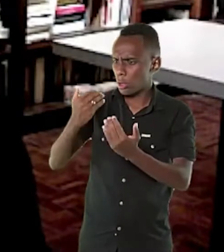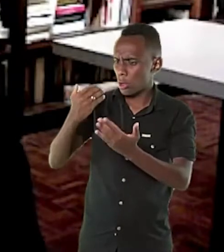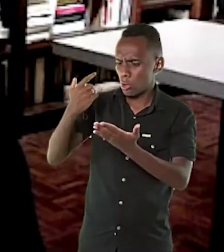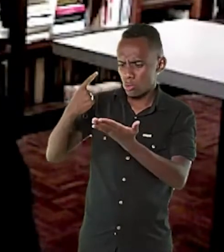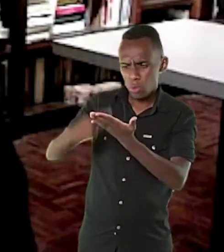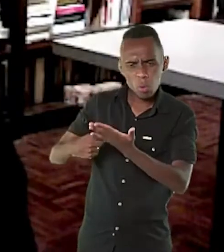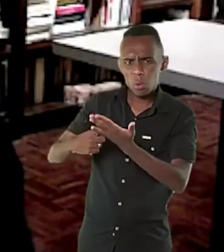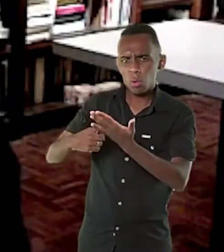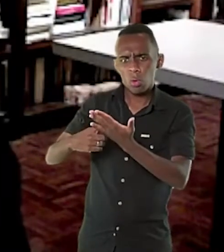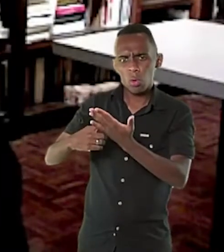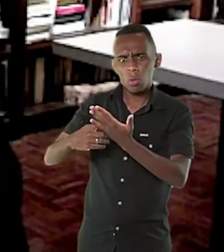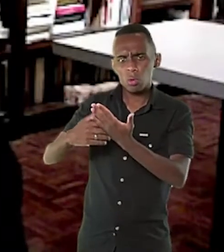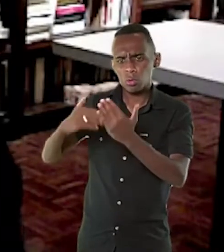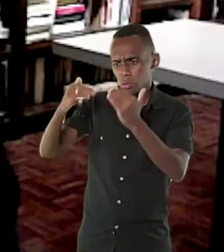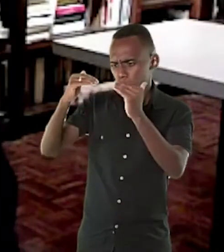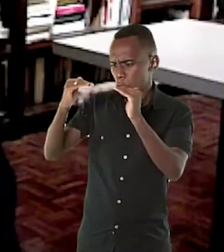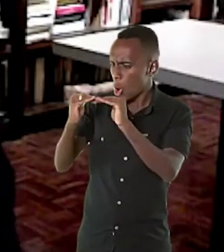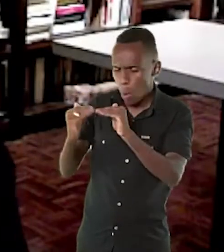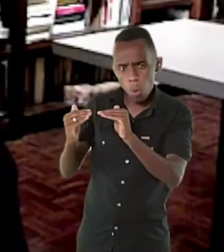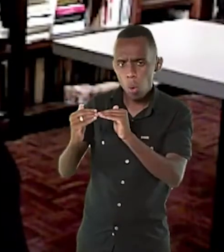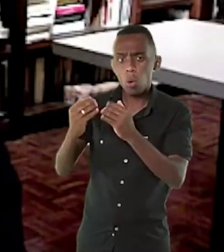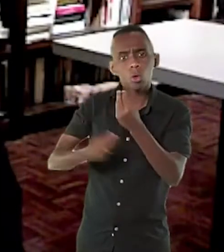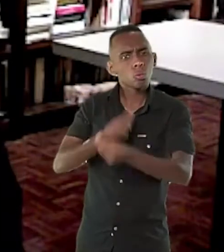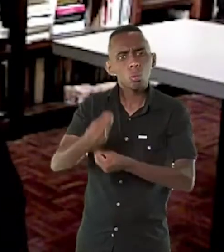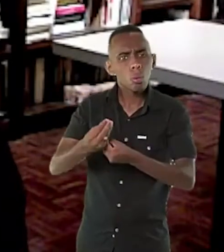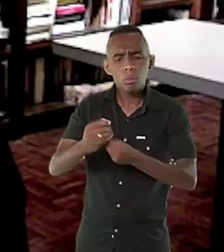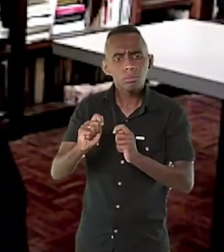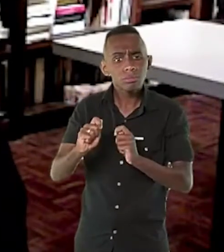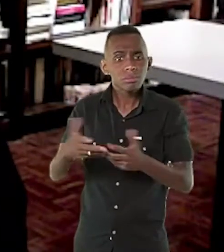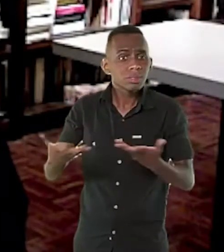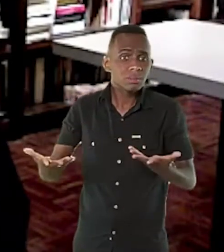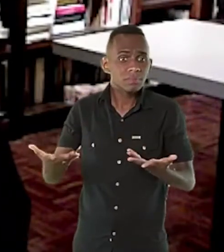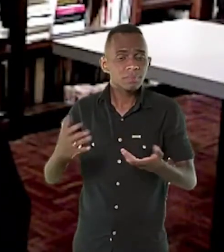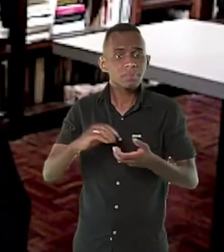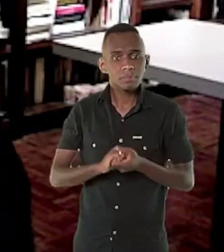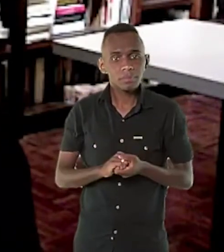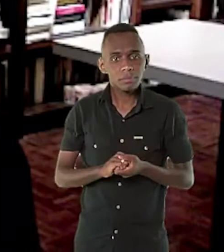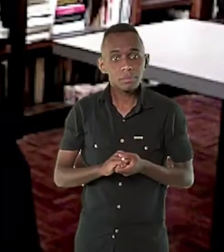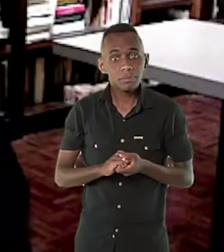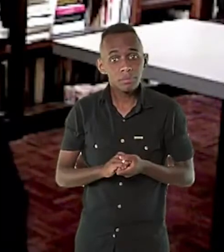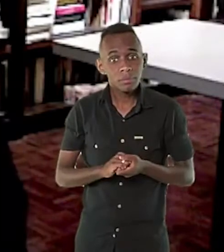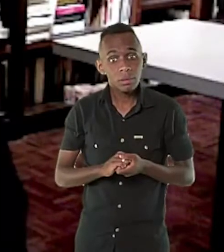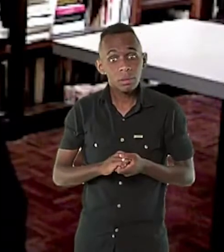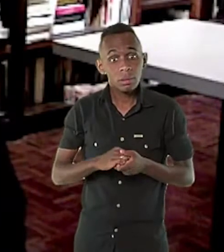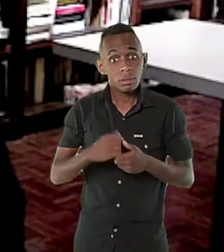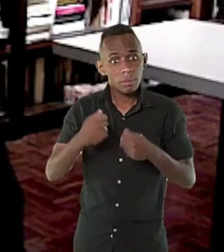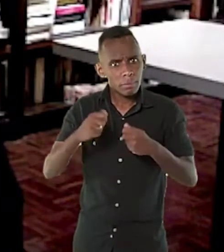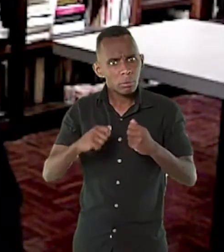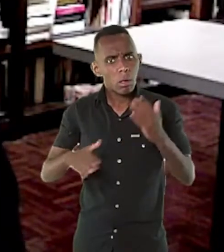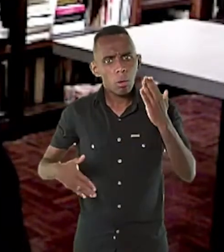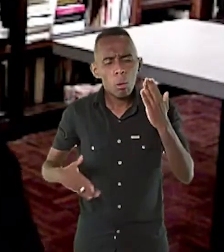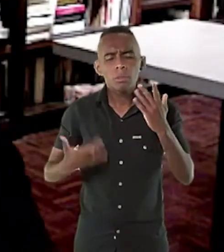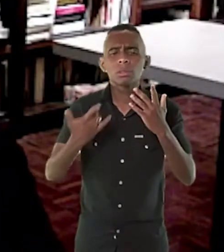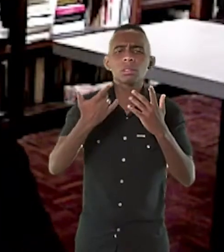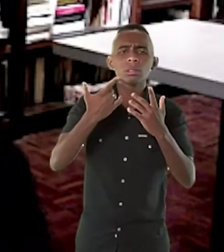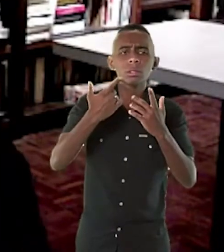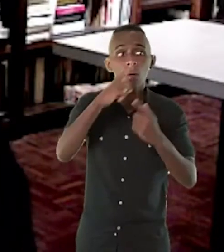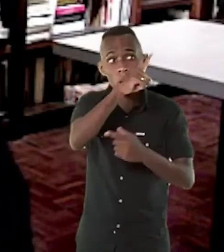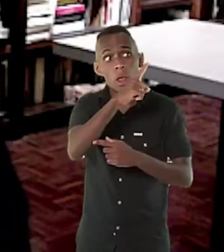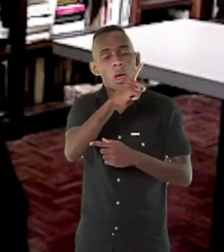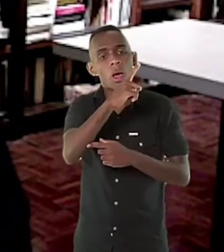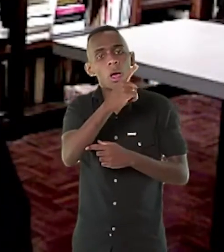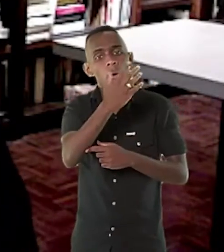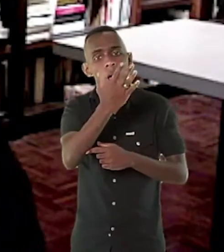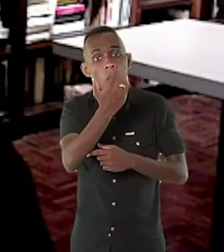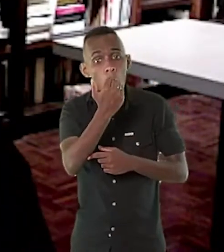escolas. O estopim foi o caso da corrupção na compra de merendas em São Paulo, e